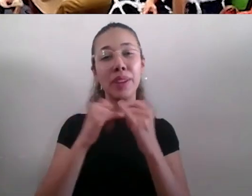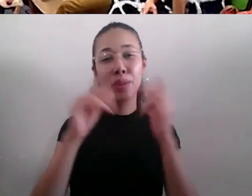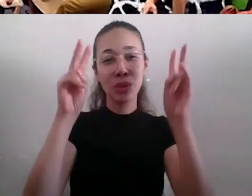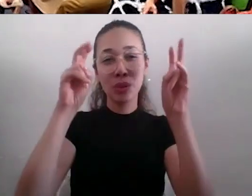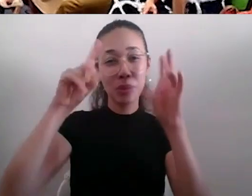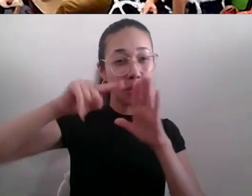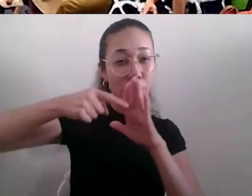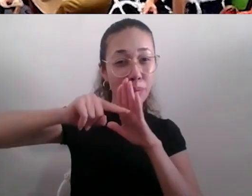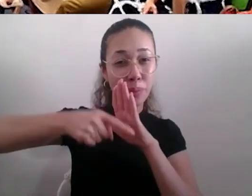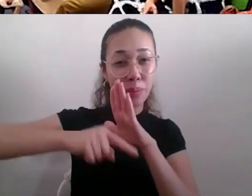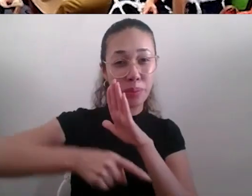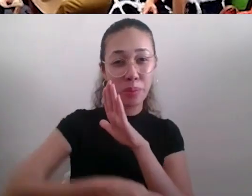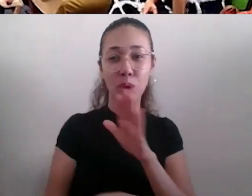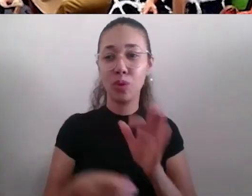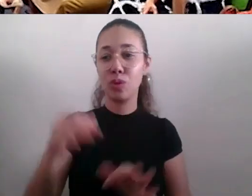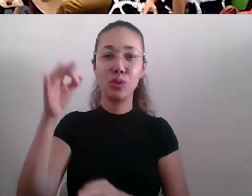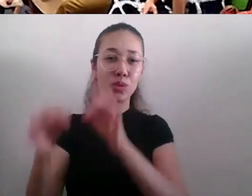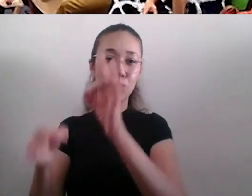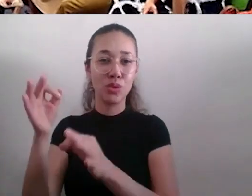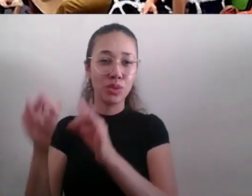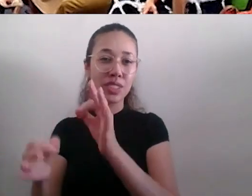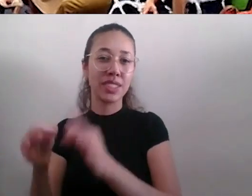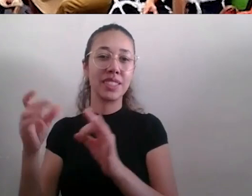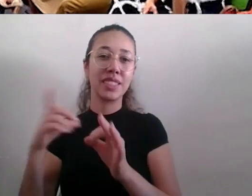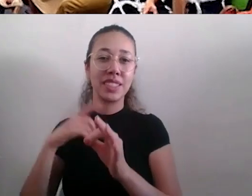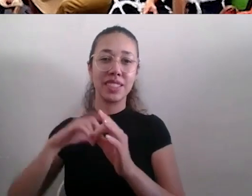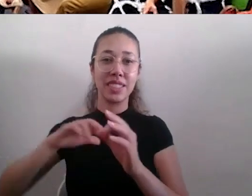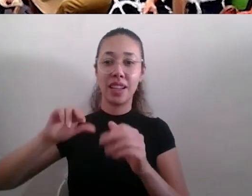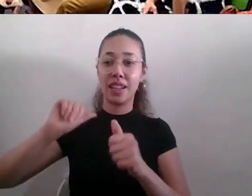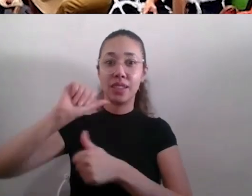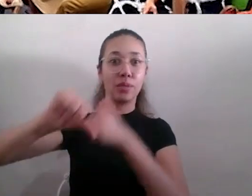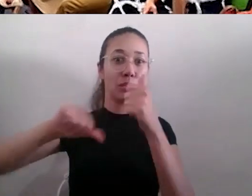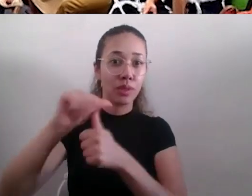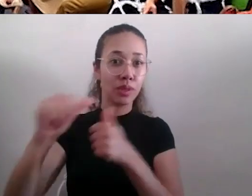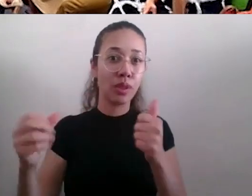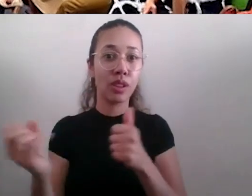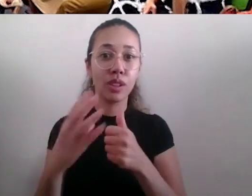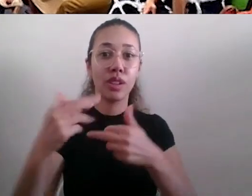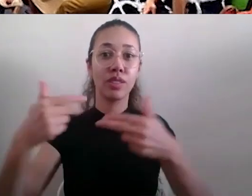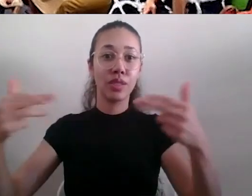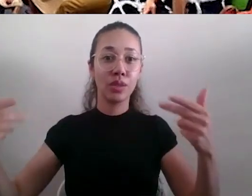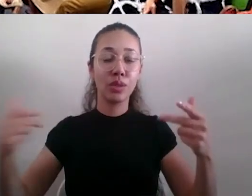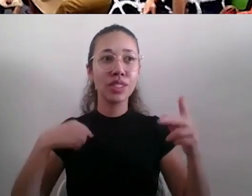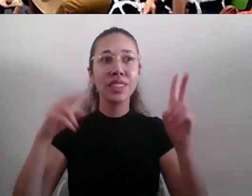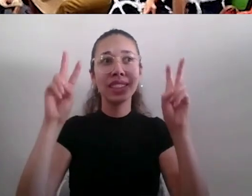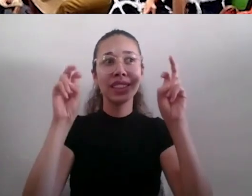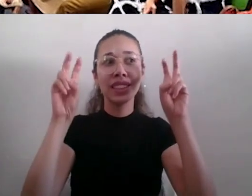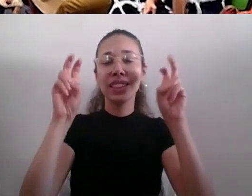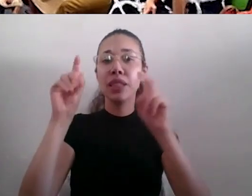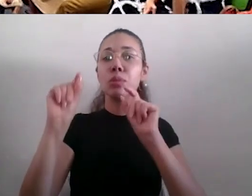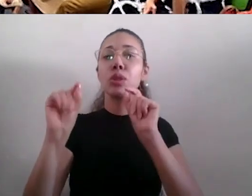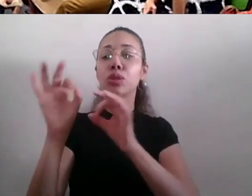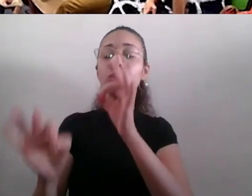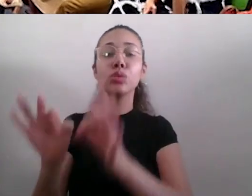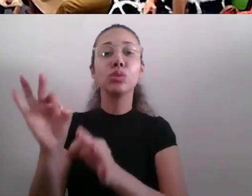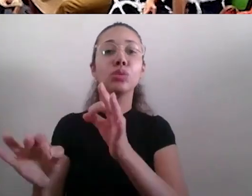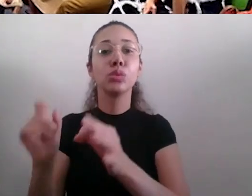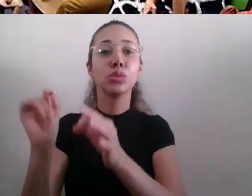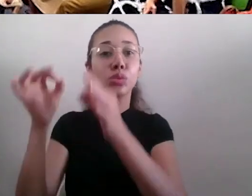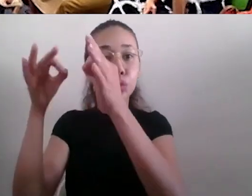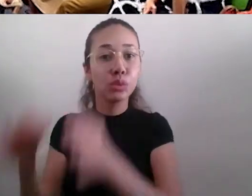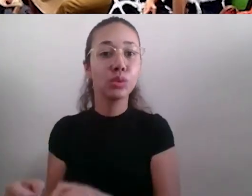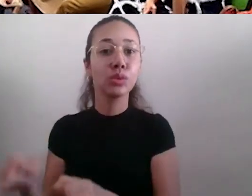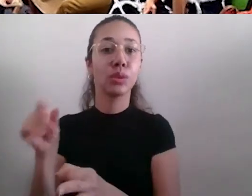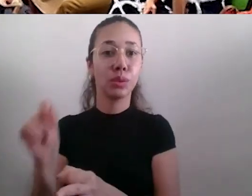A gente fala de justiça restaurativa, eu acho que a gente estava quase entrando no conceito do que é justiça, né? Assim, a gente discute a igualdade,